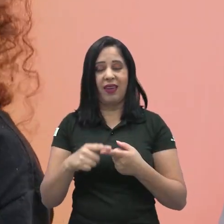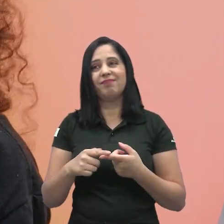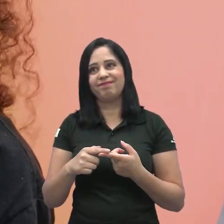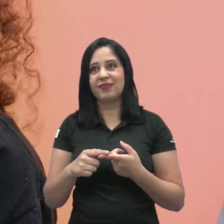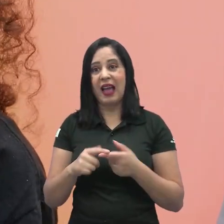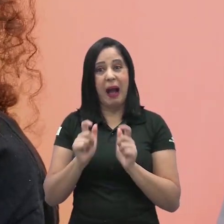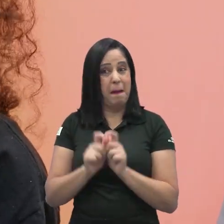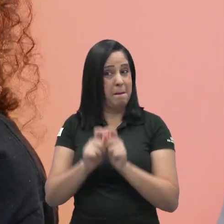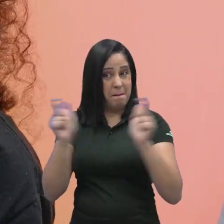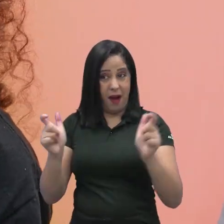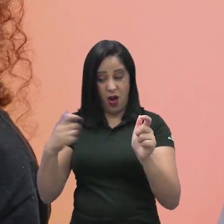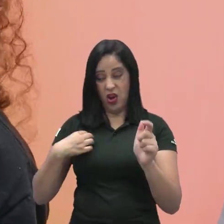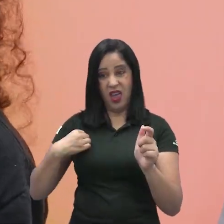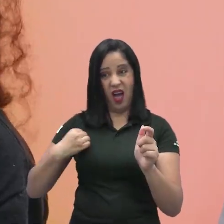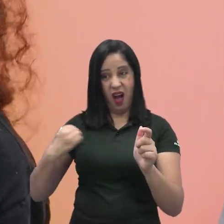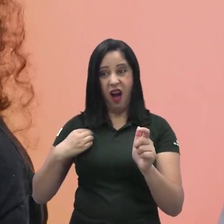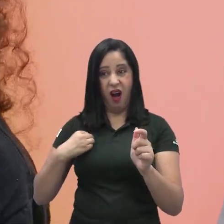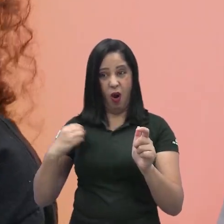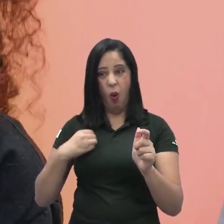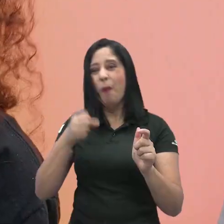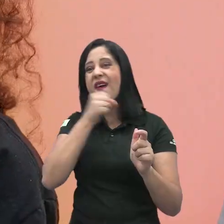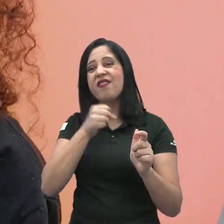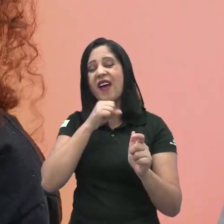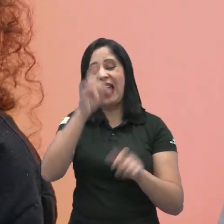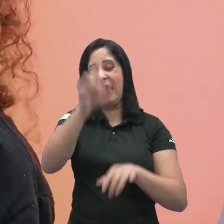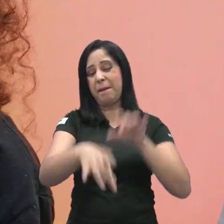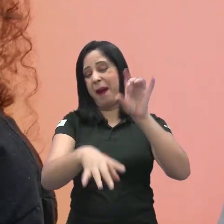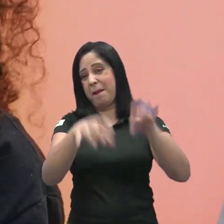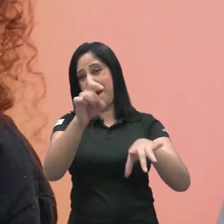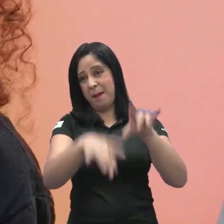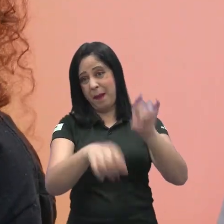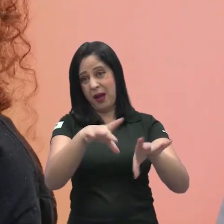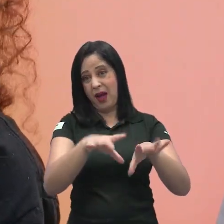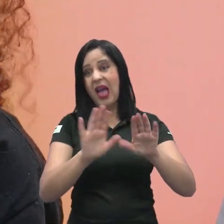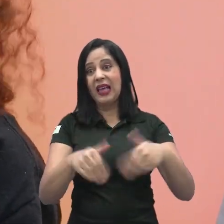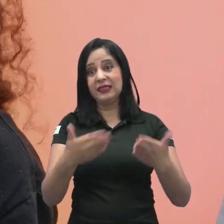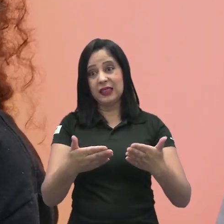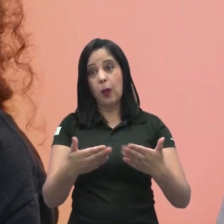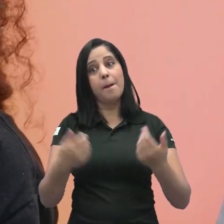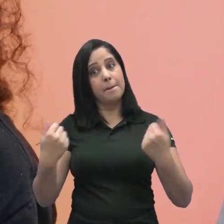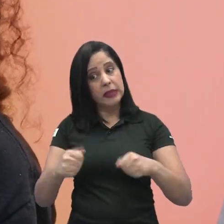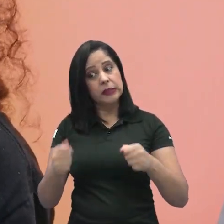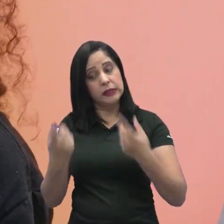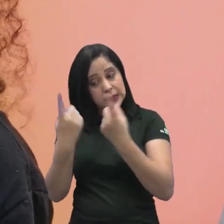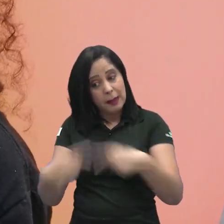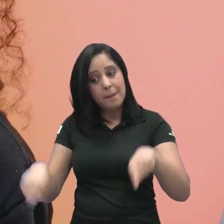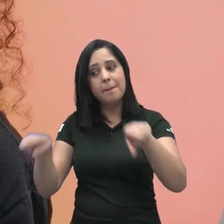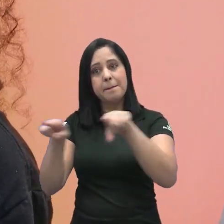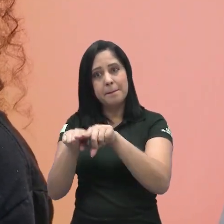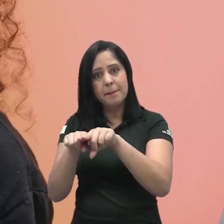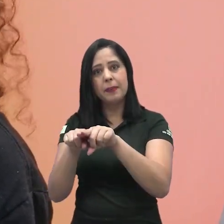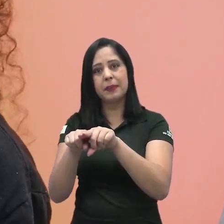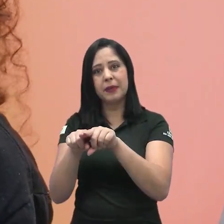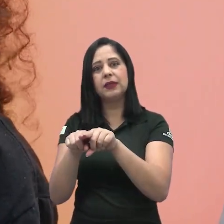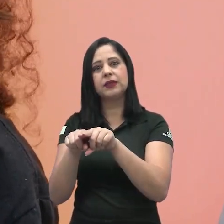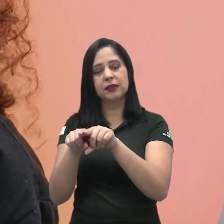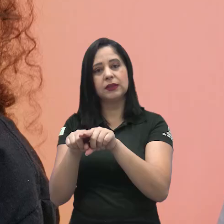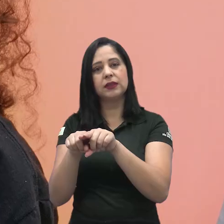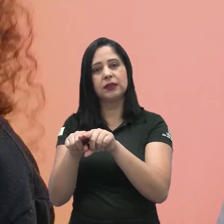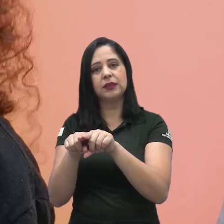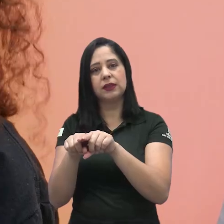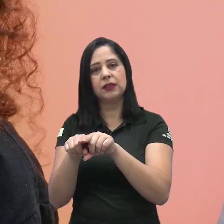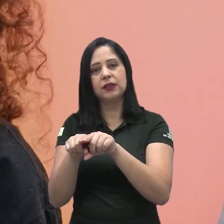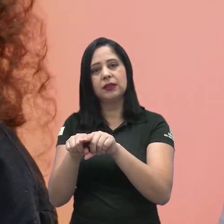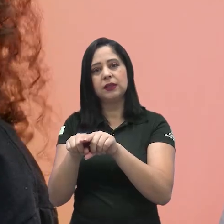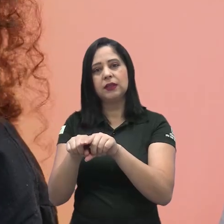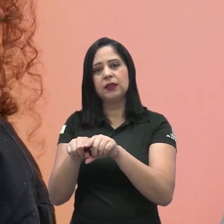vai parar em aterro. Para que eles possam fazer esse trabalho parceiro, sabe? Tem algumas ONGs também que fazem esse tipo de trabalho. Eu acredito que